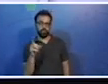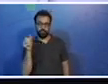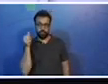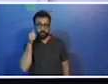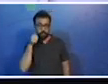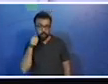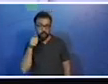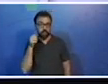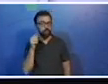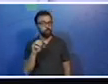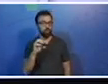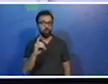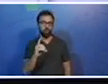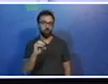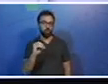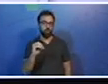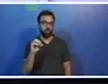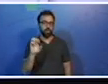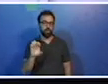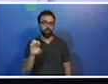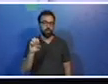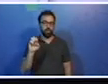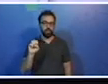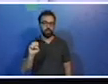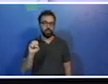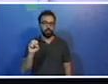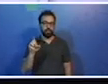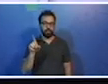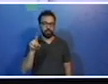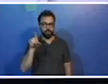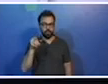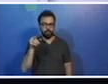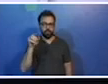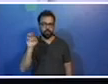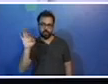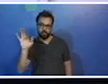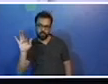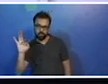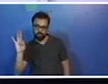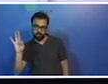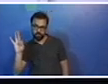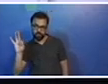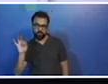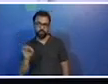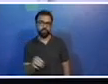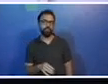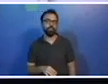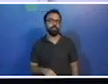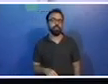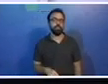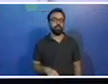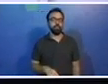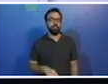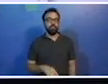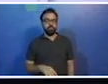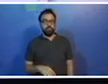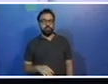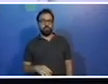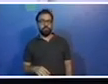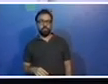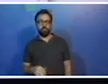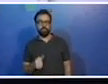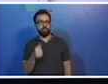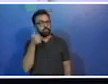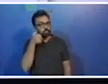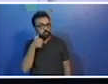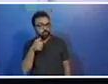vai. She doesn't go. Ela não vai. Ok? E para he, she, it, no negativo e no